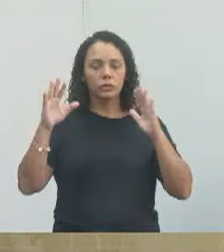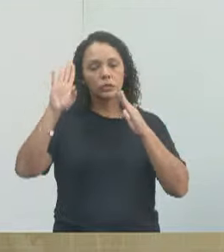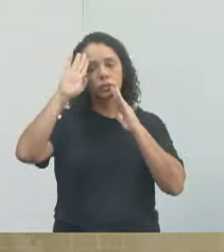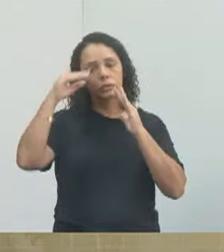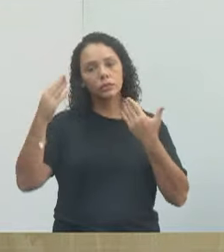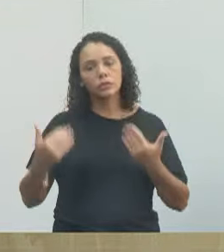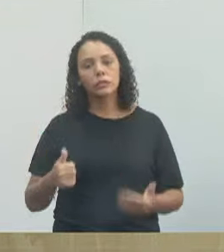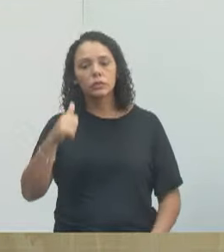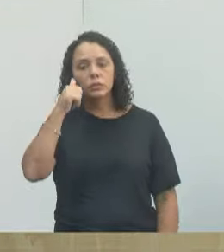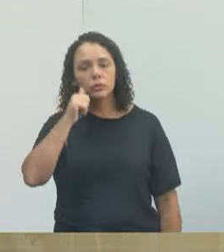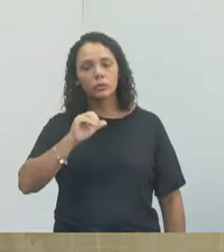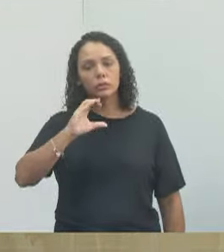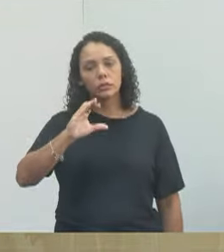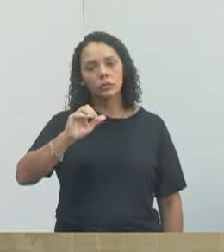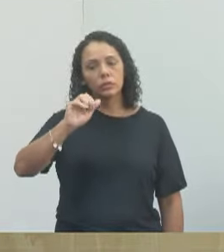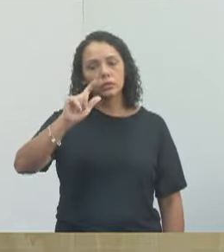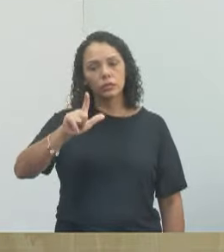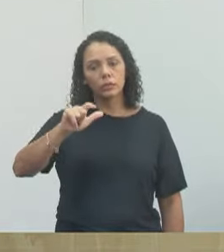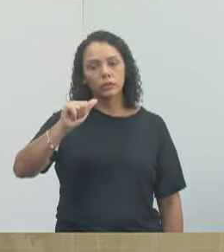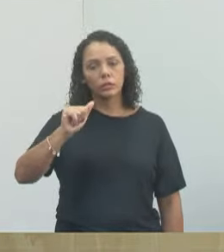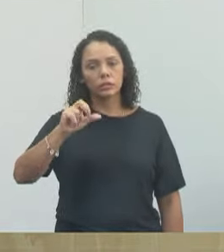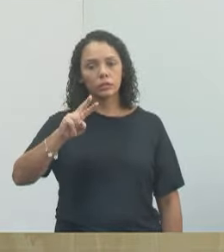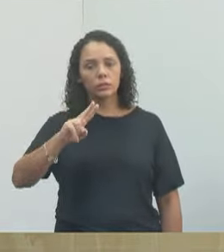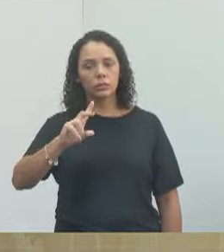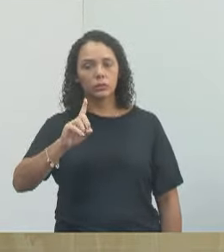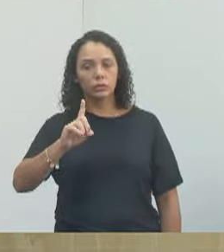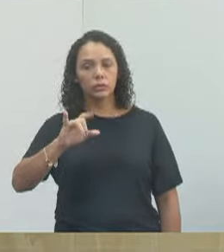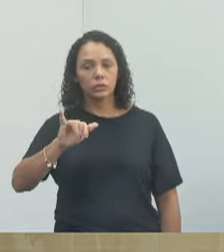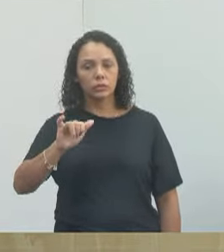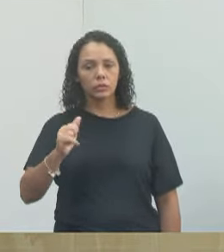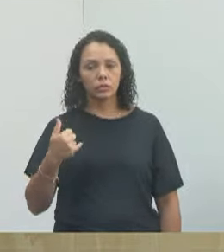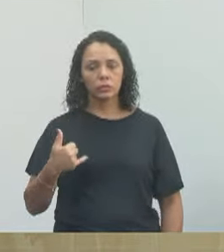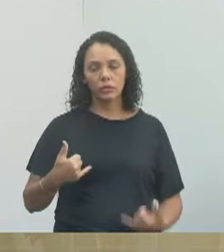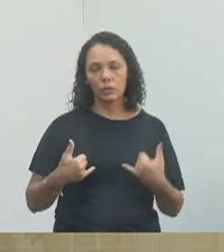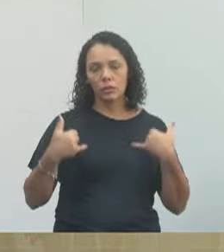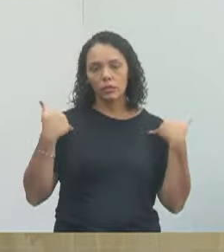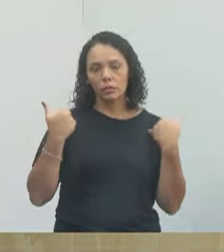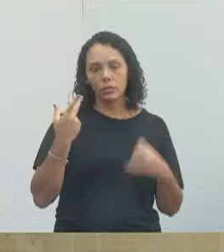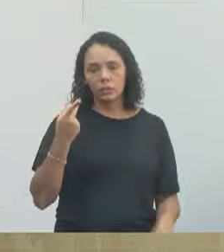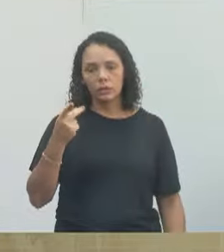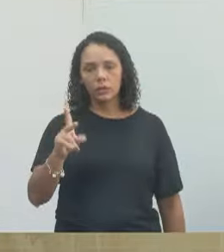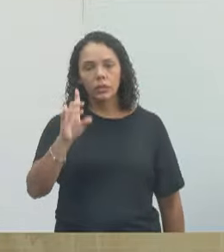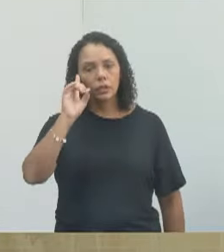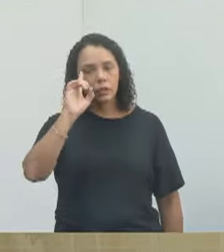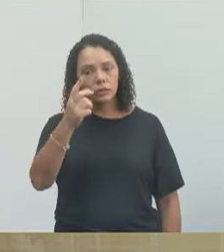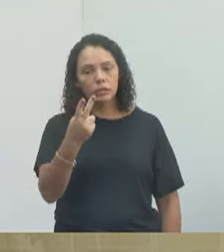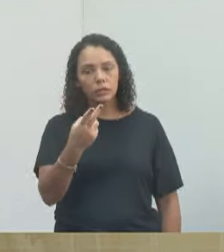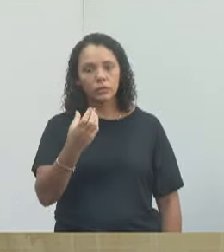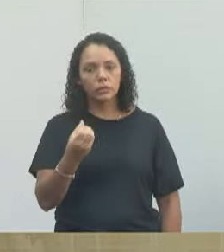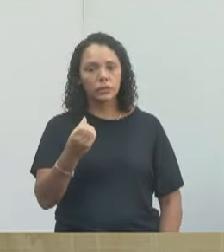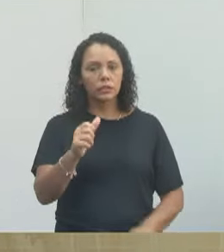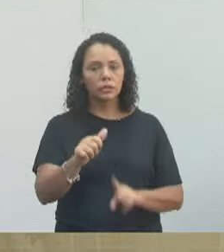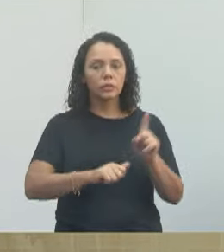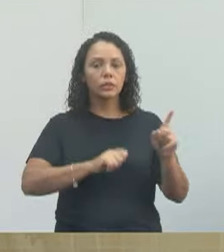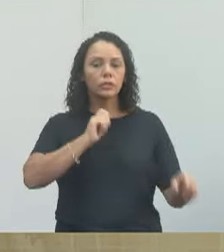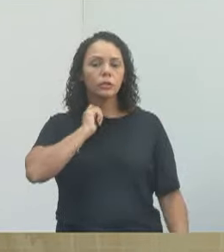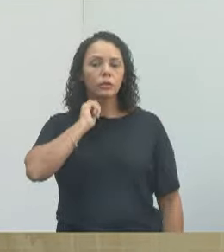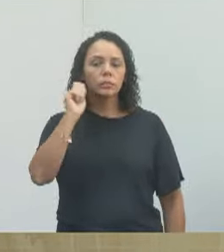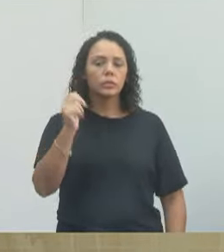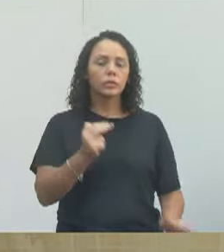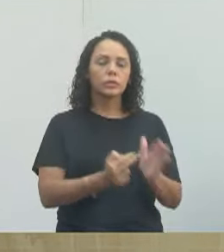senhora Cláudia Neli de Souza Santos pelo transcurso de seu aniversário comemorado em 26 de abril autoria